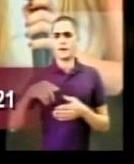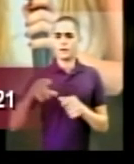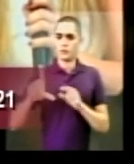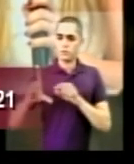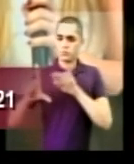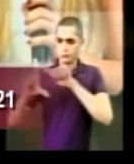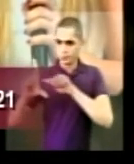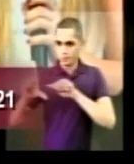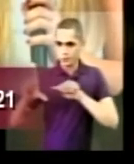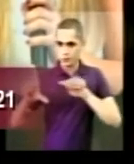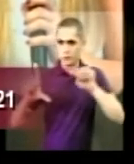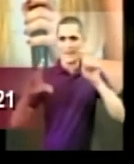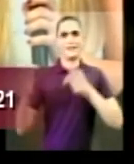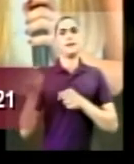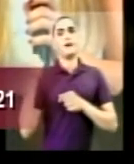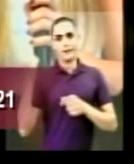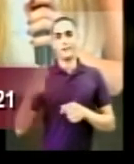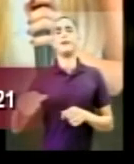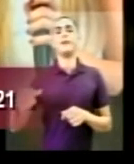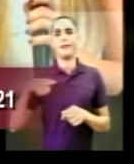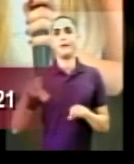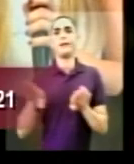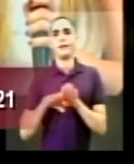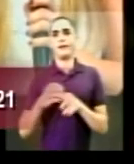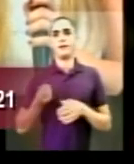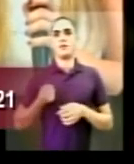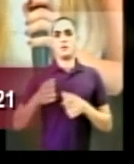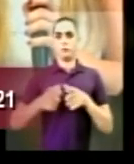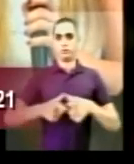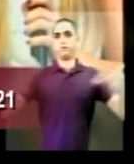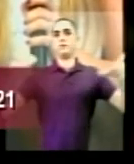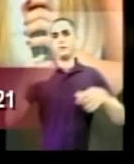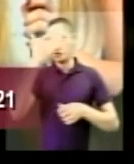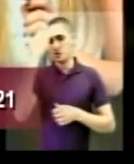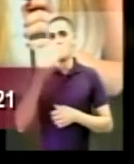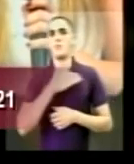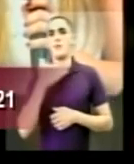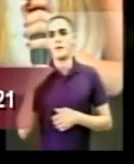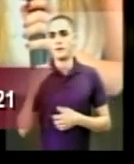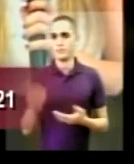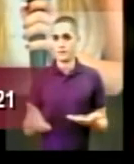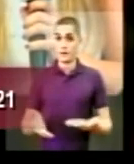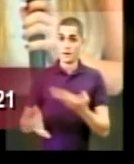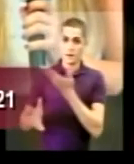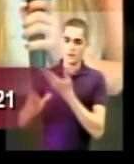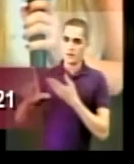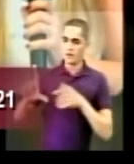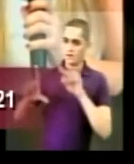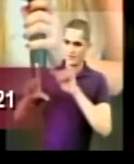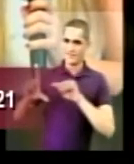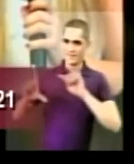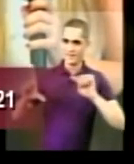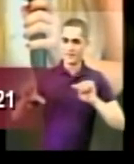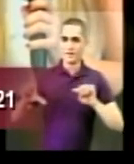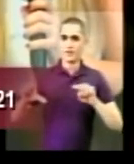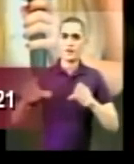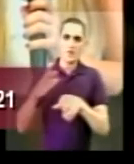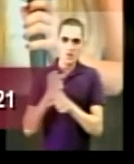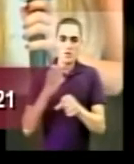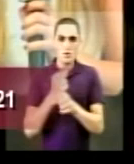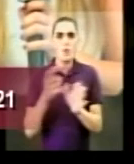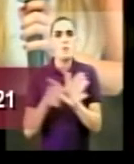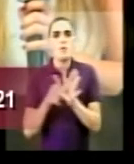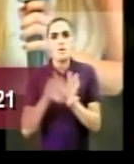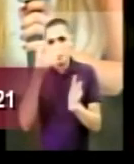para aumento de óbitos. Próximo. E aqui, esse é o gráfico da média móvel dos casos confirmados de